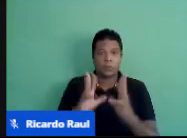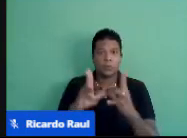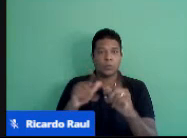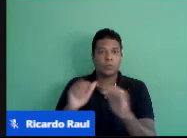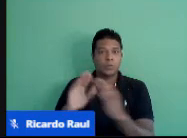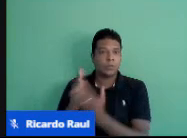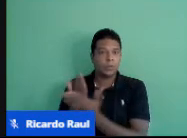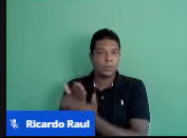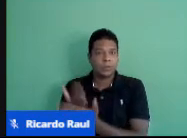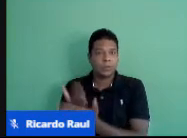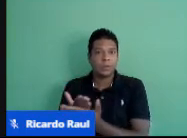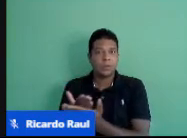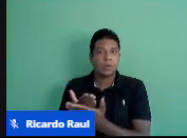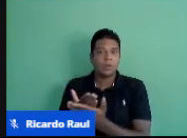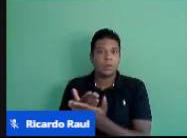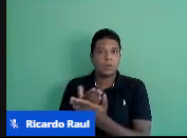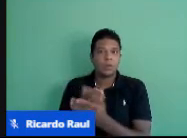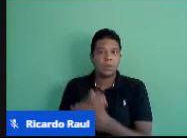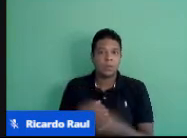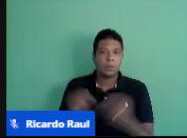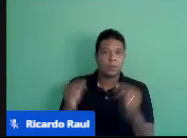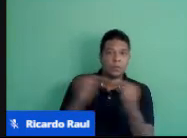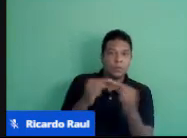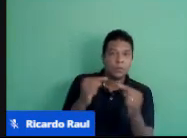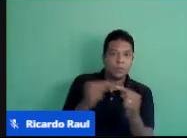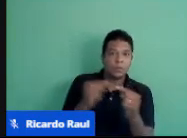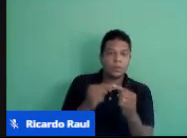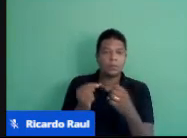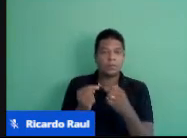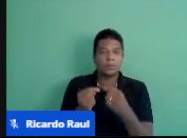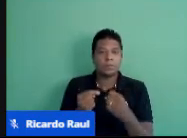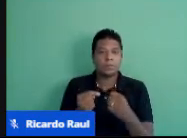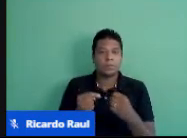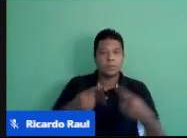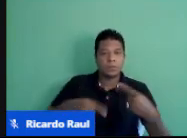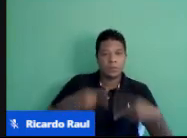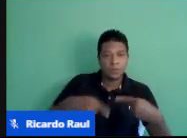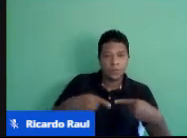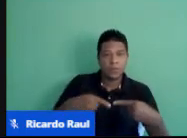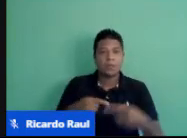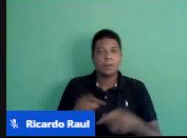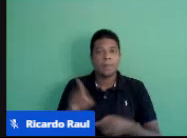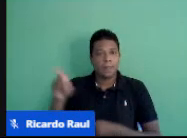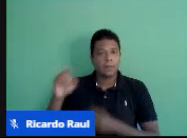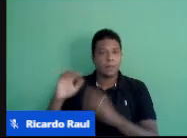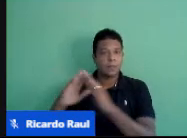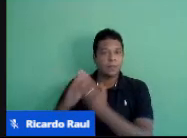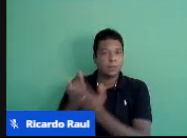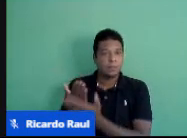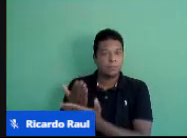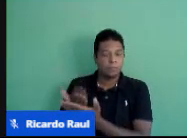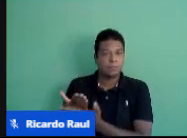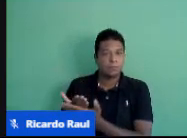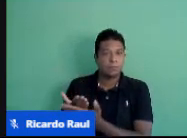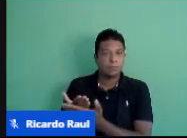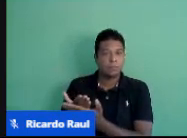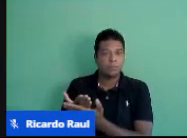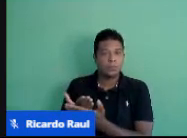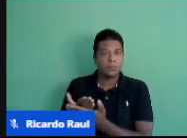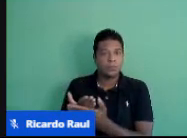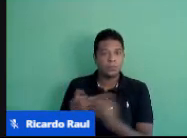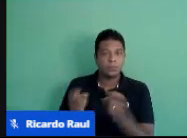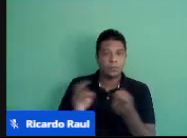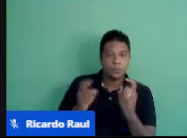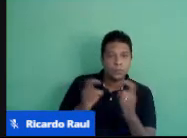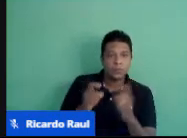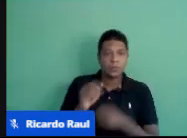contato com a gente para esse diálogo, né? Então, recentemente, o caso da Irmã Edith foi um caso bacana, nós tivemos uma reunião com esses professores,